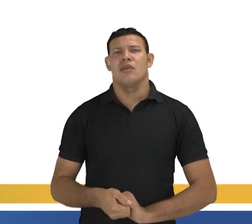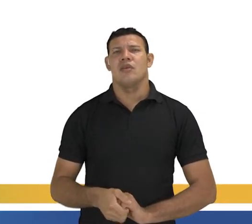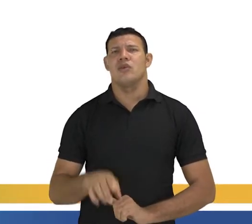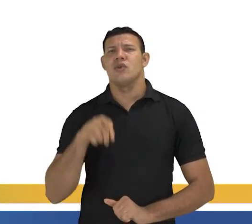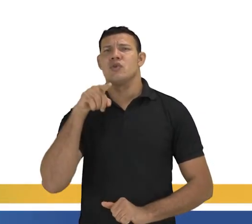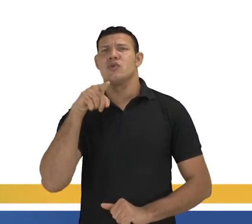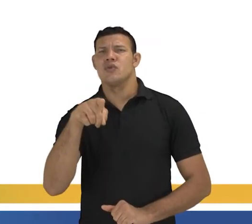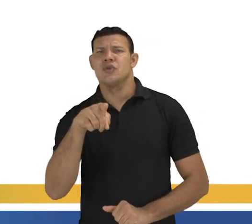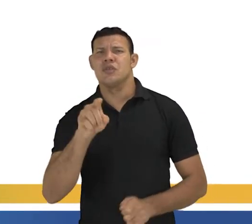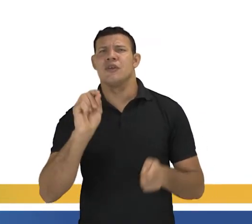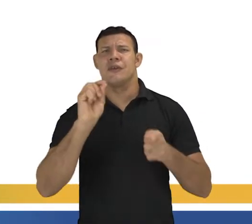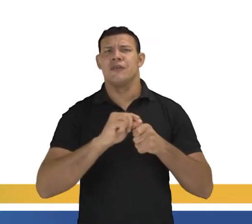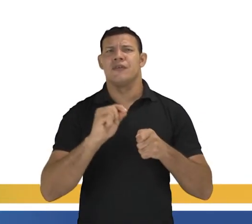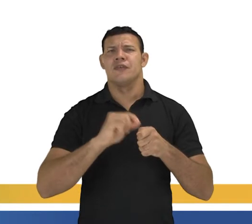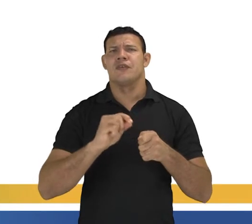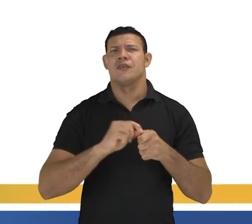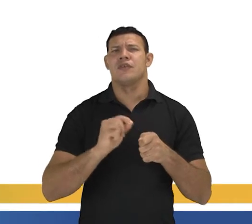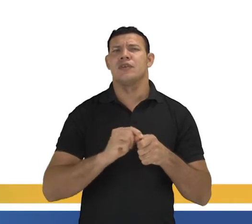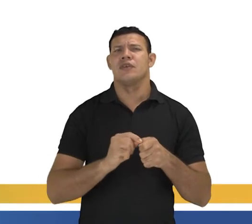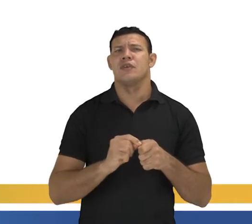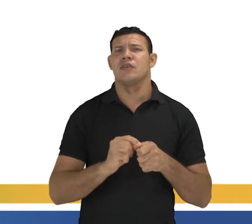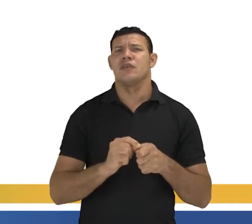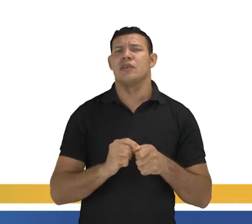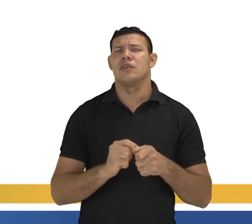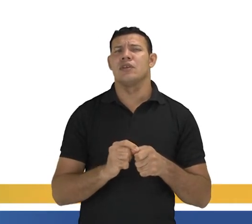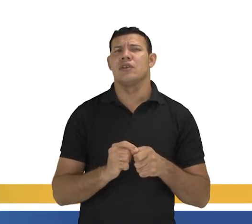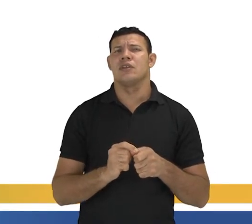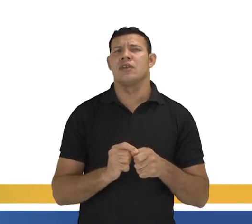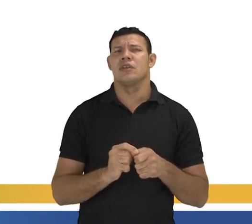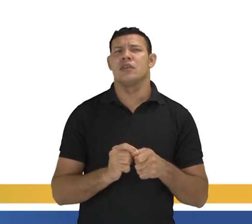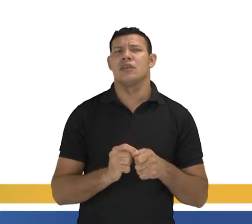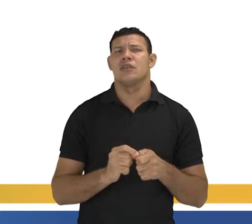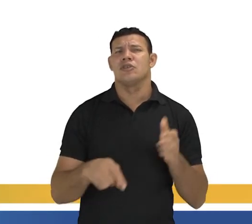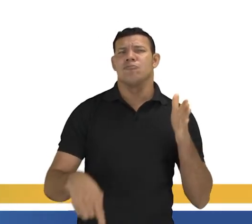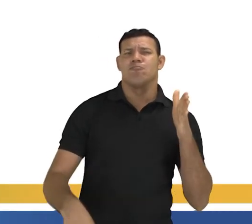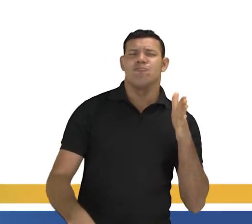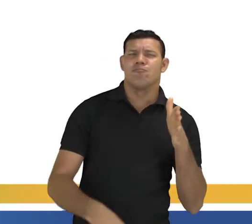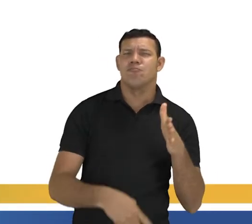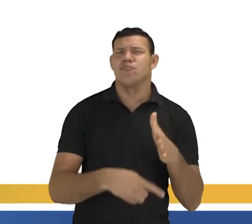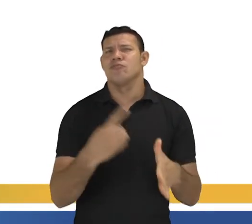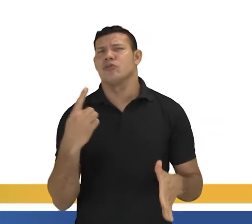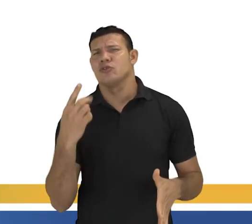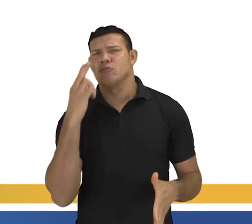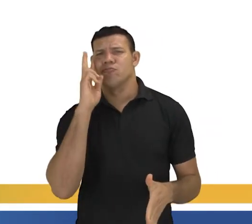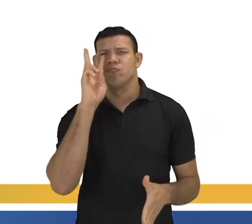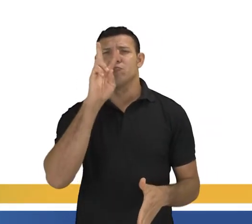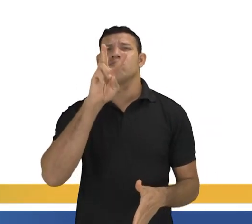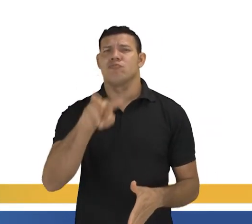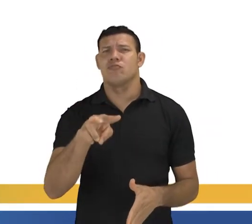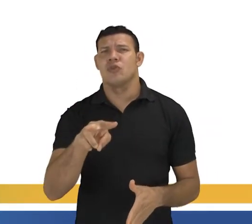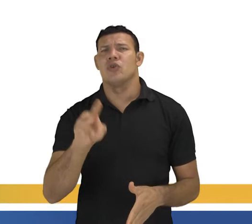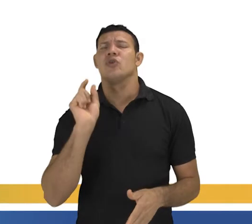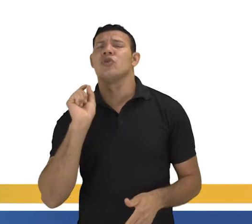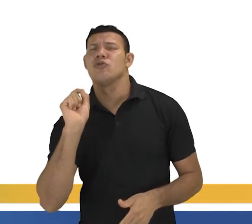been doing since I saw you last? O que você tem feito desde a última vez que te vi?